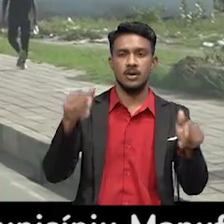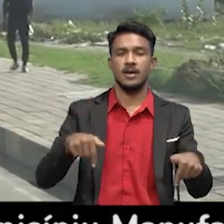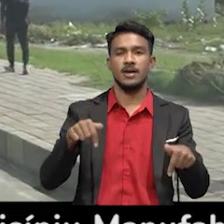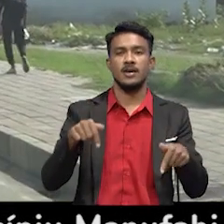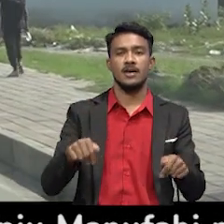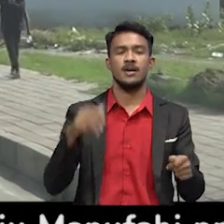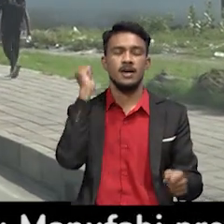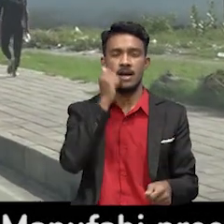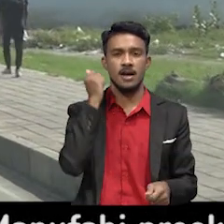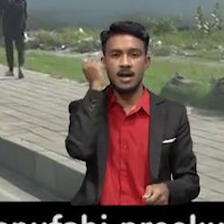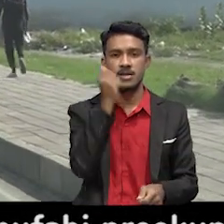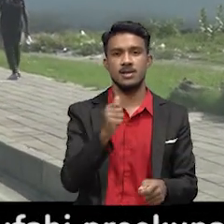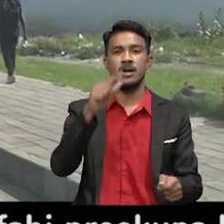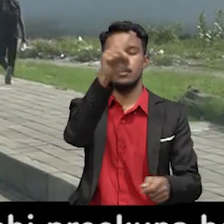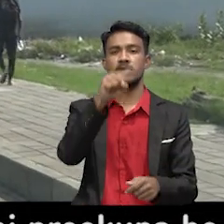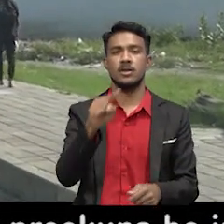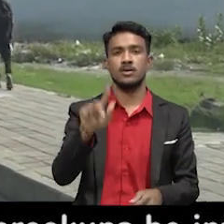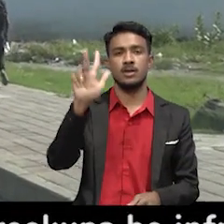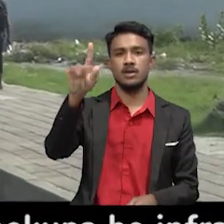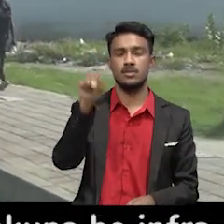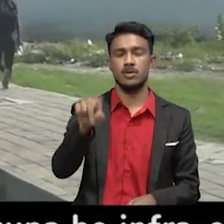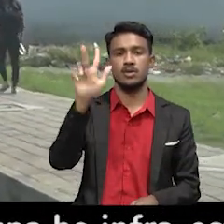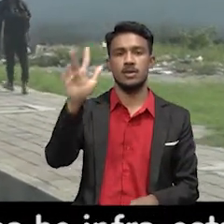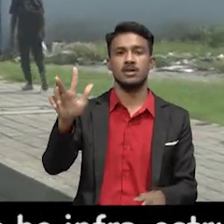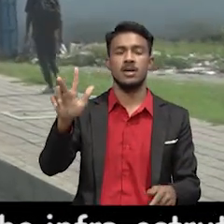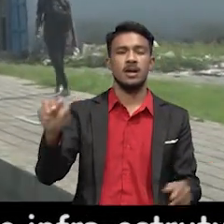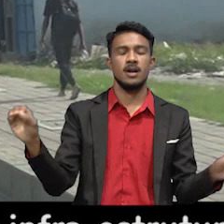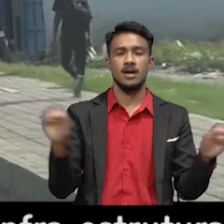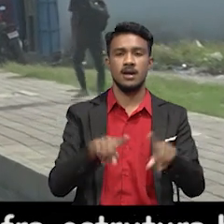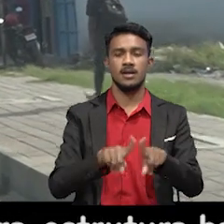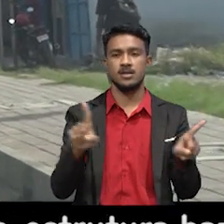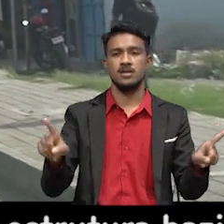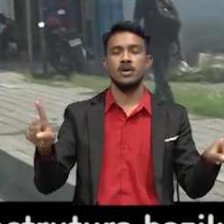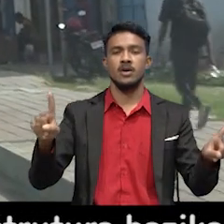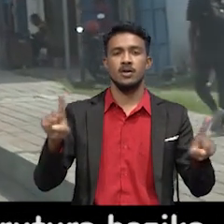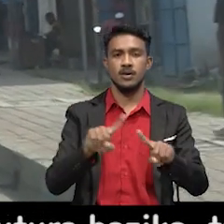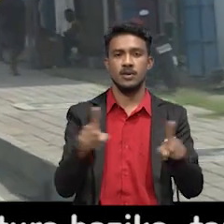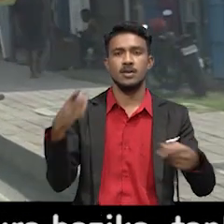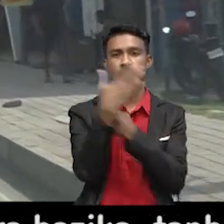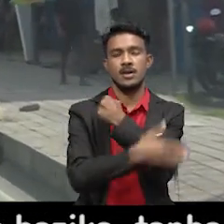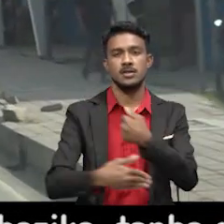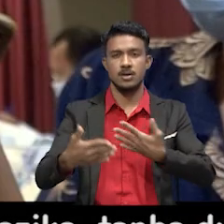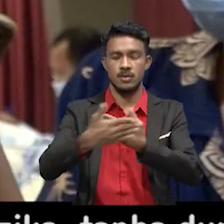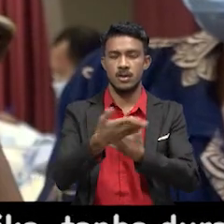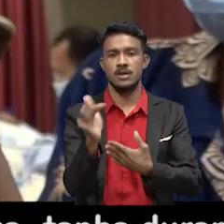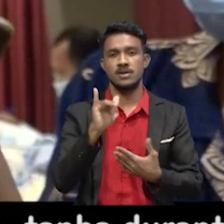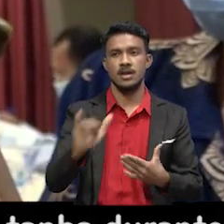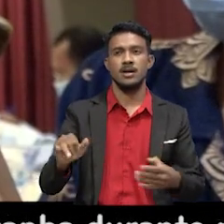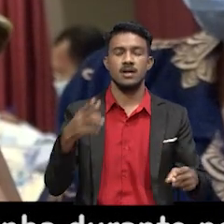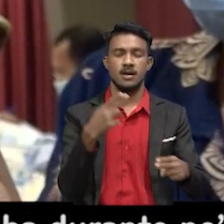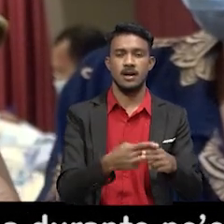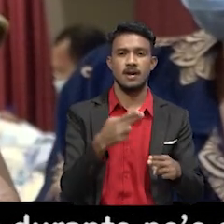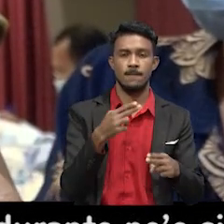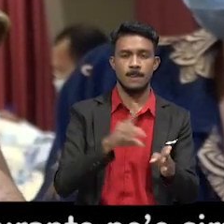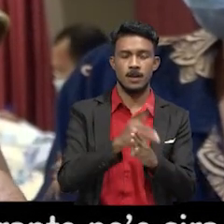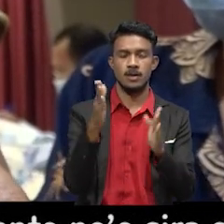ho persentu 3.3 kompara ho nasaun amigo siram. Diretur Direção Geral Estatística Elias dos Santos Ferreira